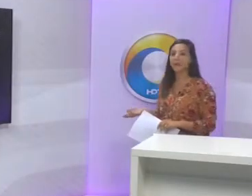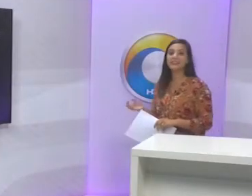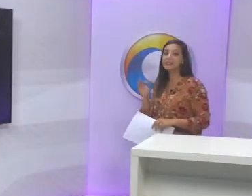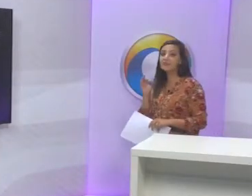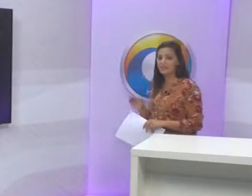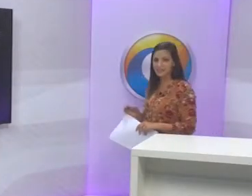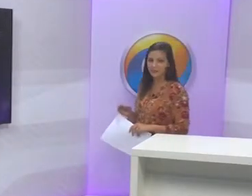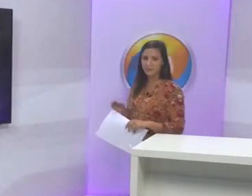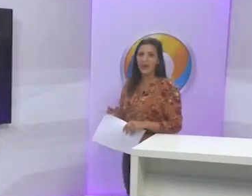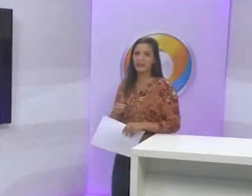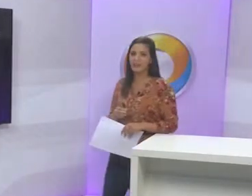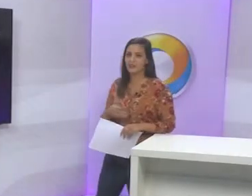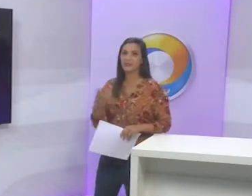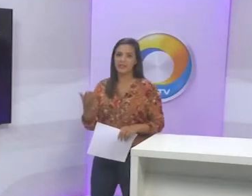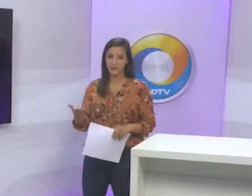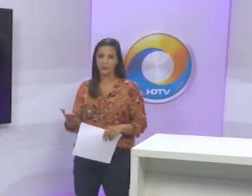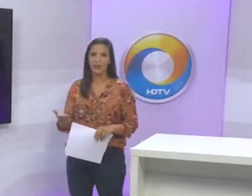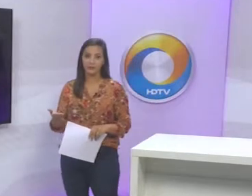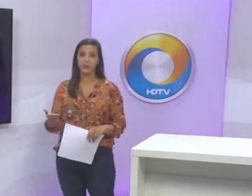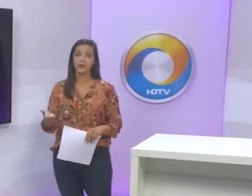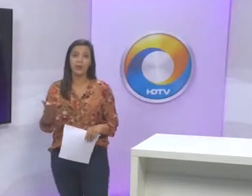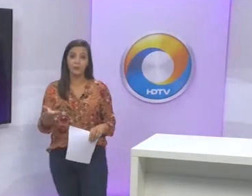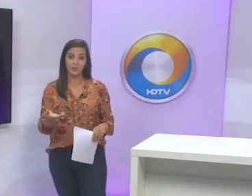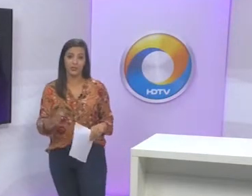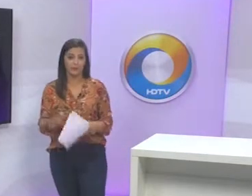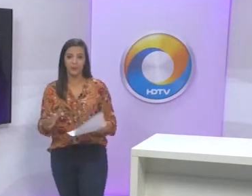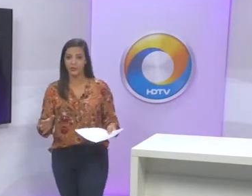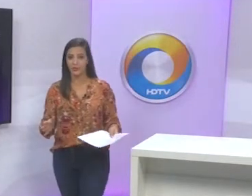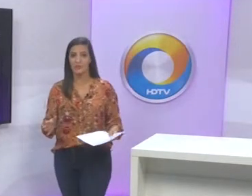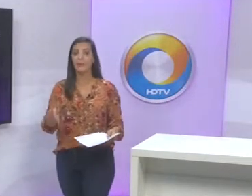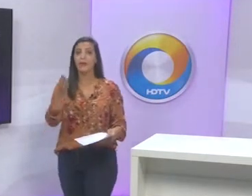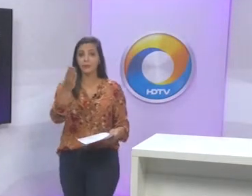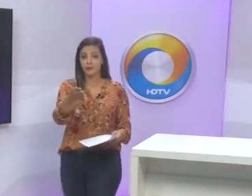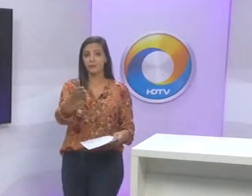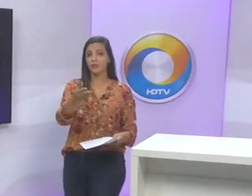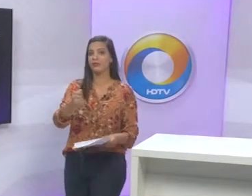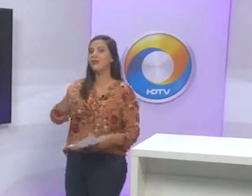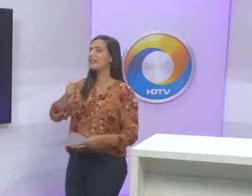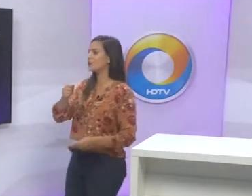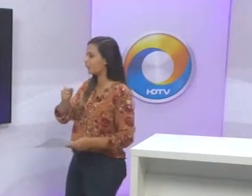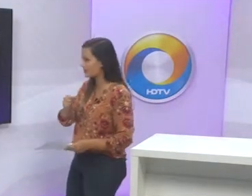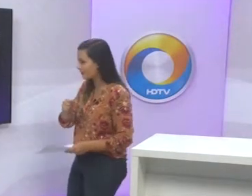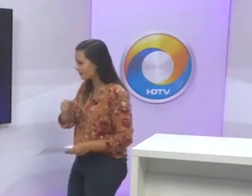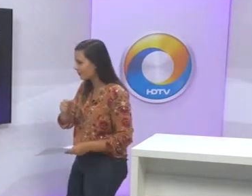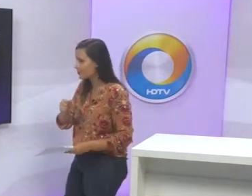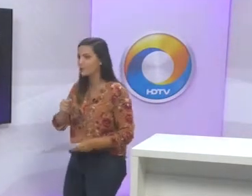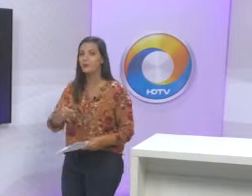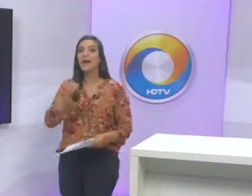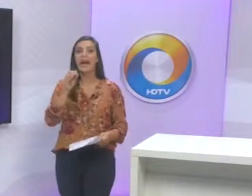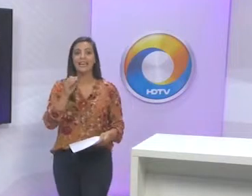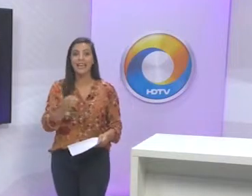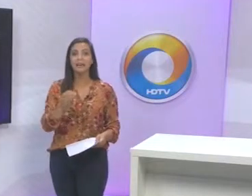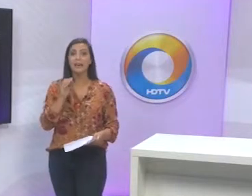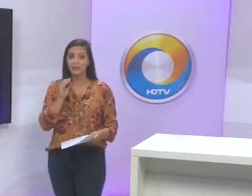é importantíssimo a gente reforçar os cuidados com a saúde e principalmente nessa época é por esse motivo que estou recebendo aqui no estúdio